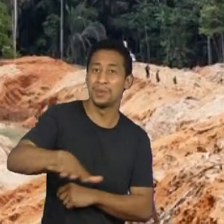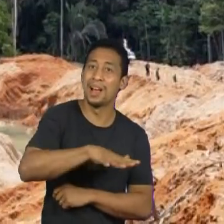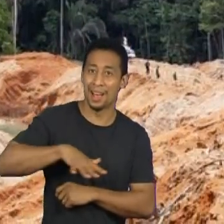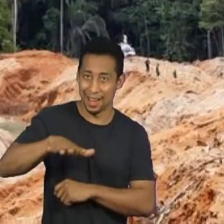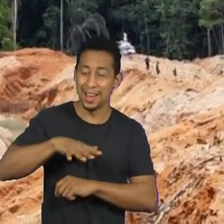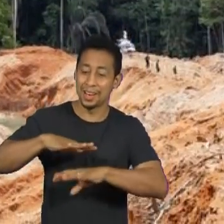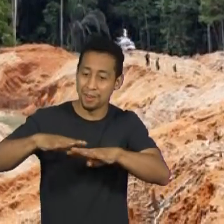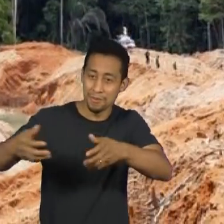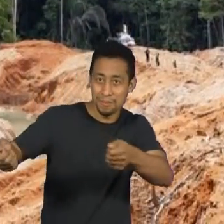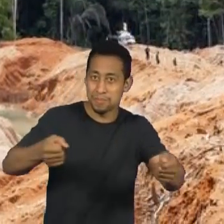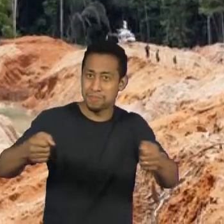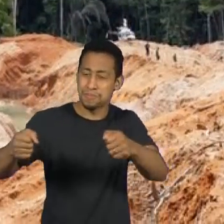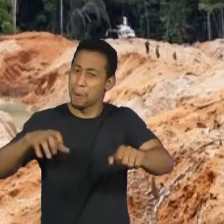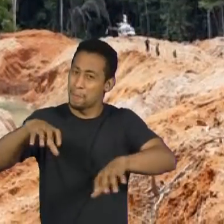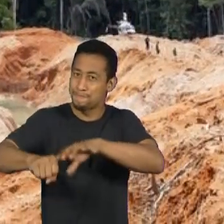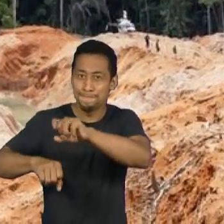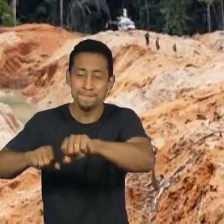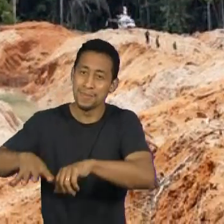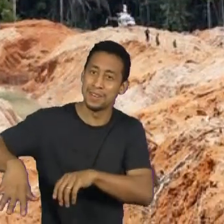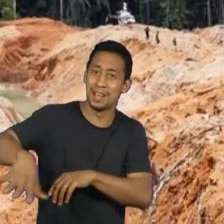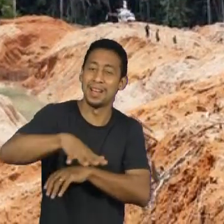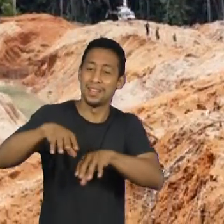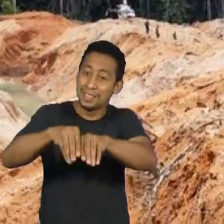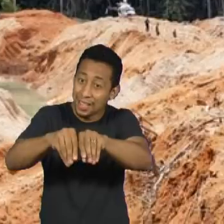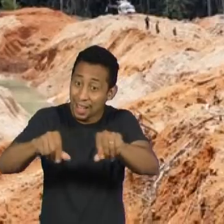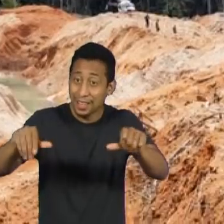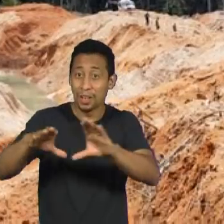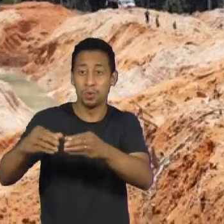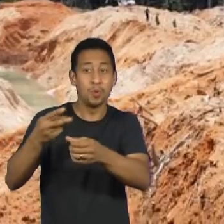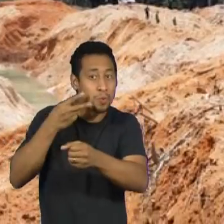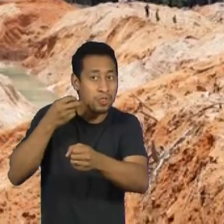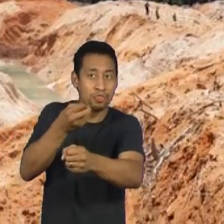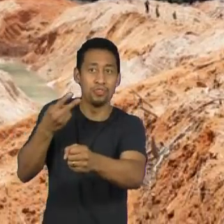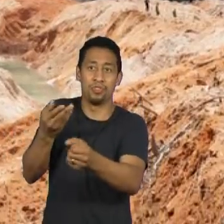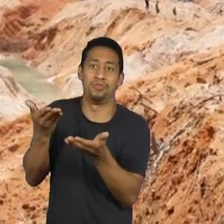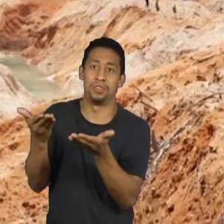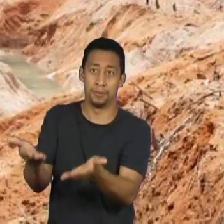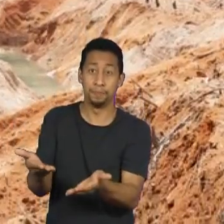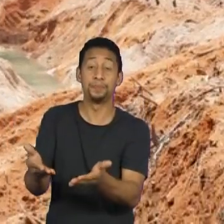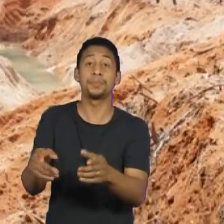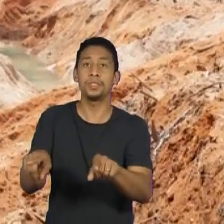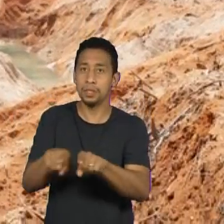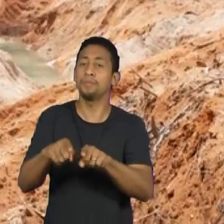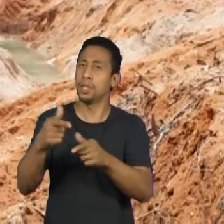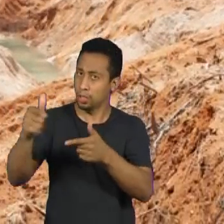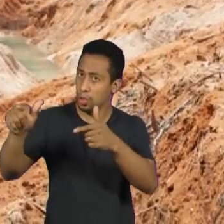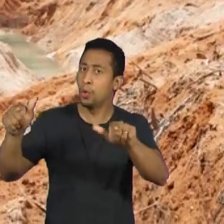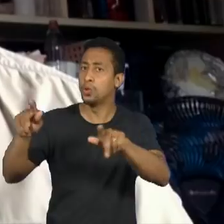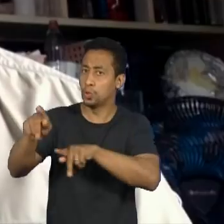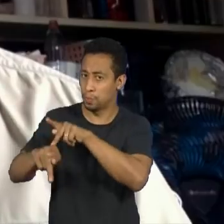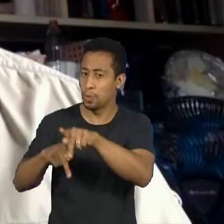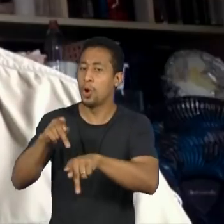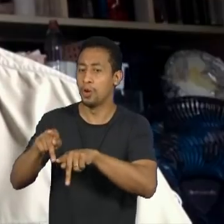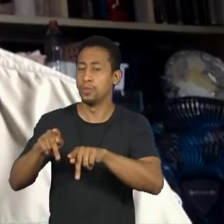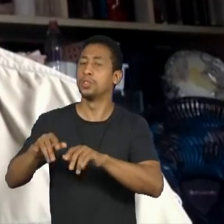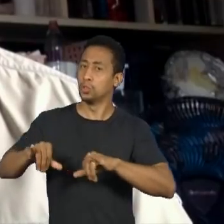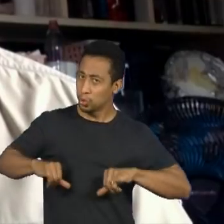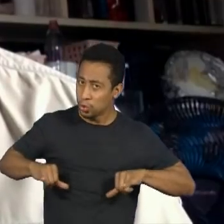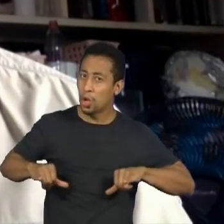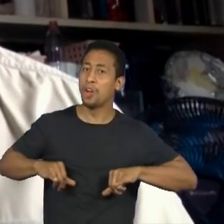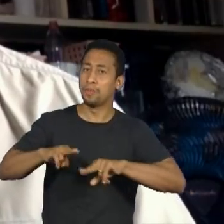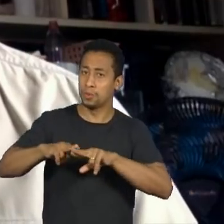mineração ocorre dentro das suas terras. E nós temos também outros povos indígenas que ocorrem